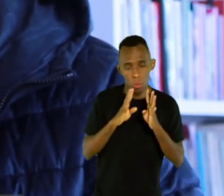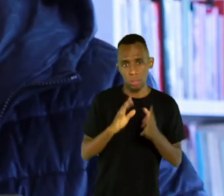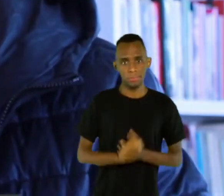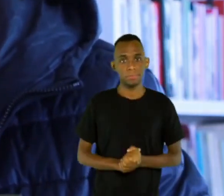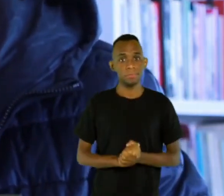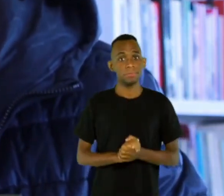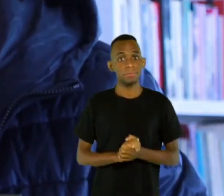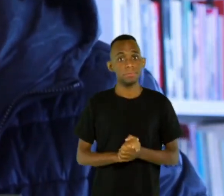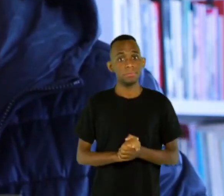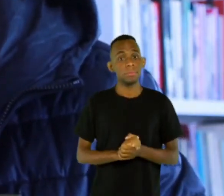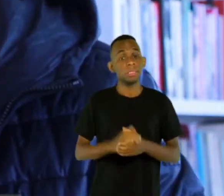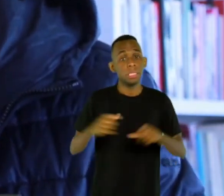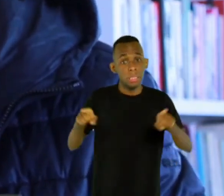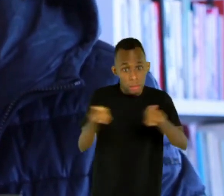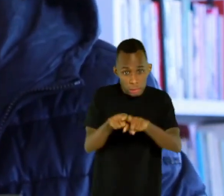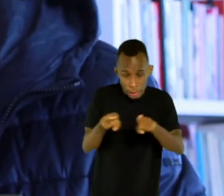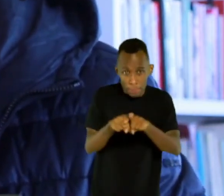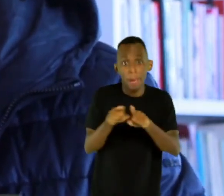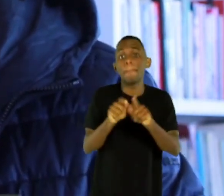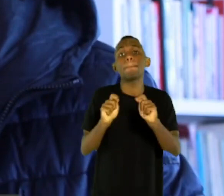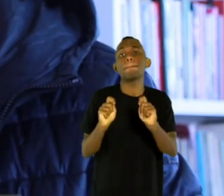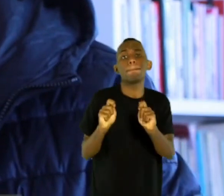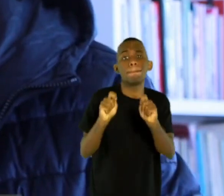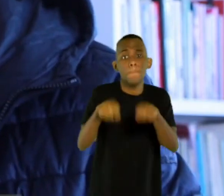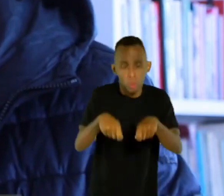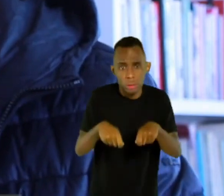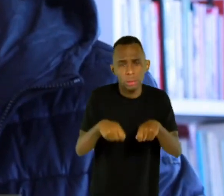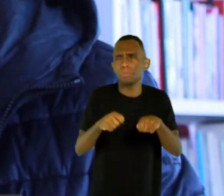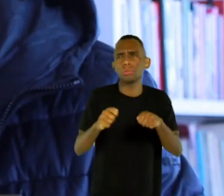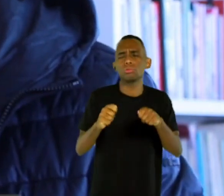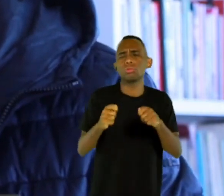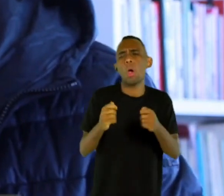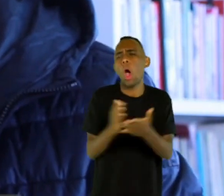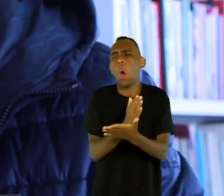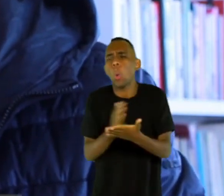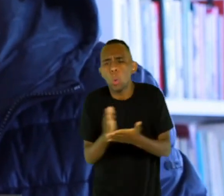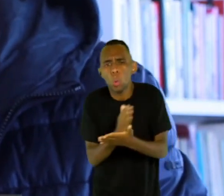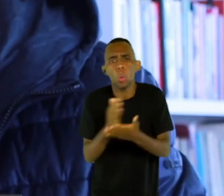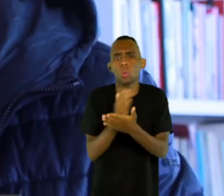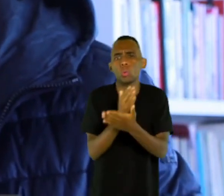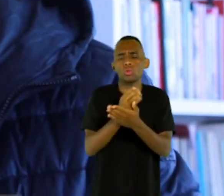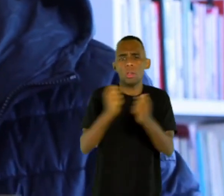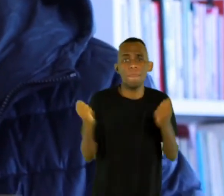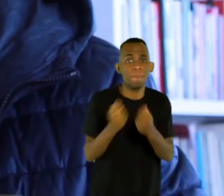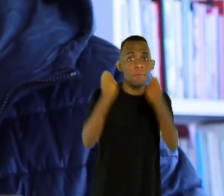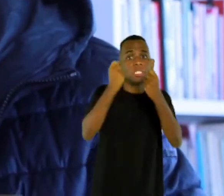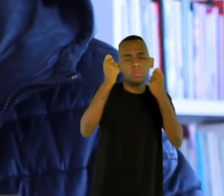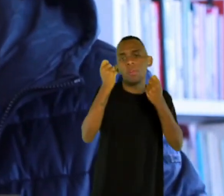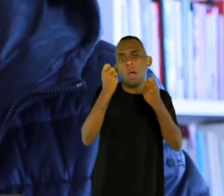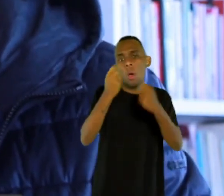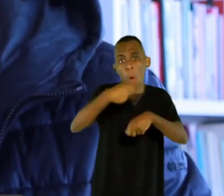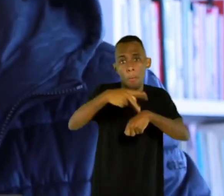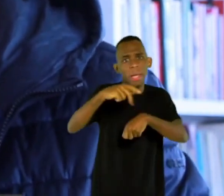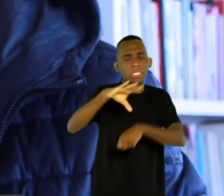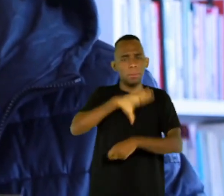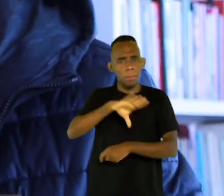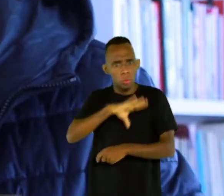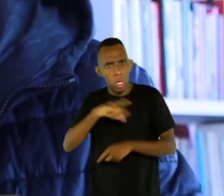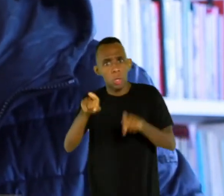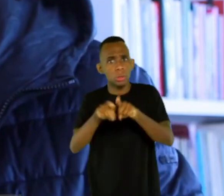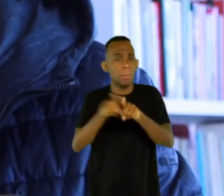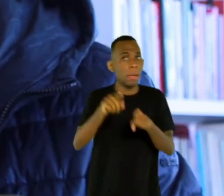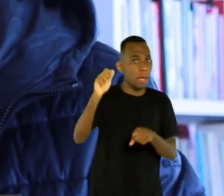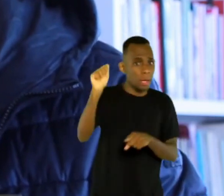em cross-spotting com alguns festivais literários de Portugal e África. Sempre um Papo tem se dedicado